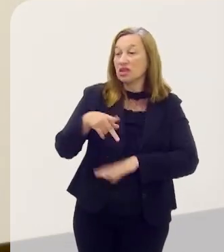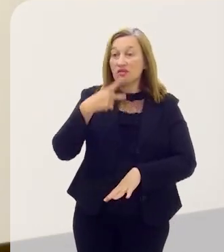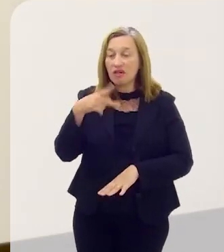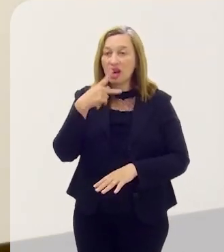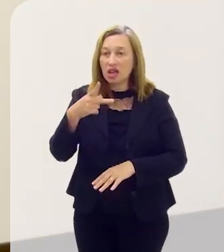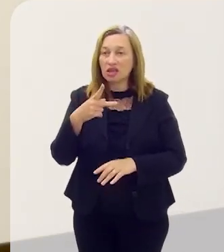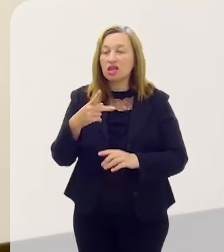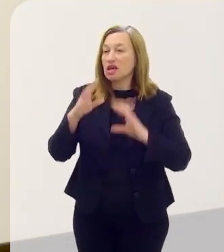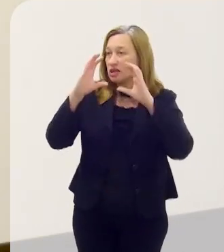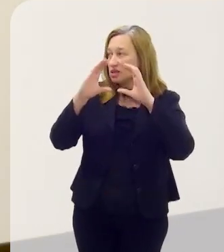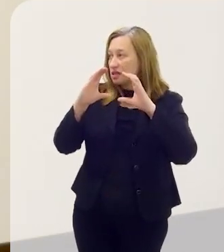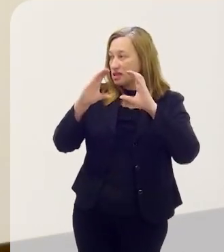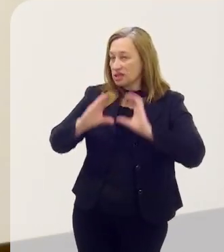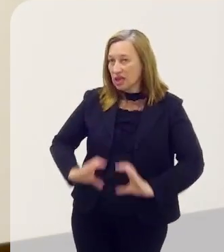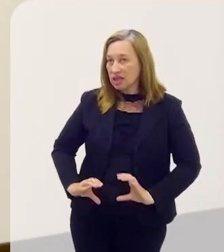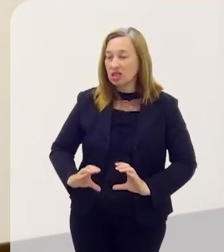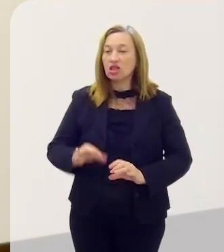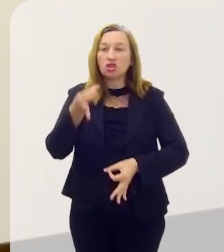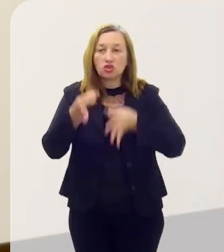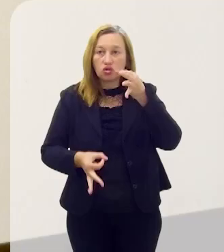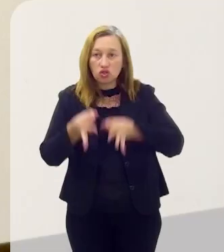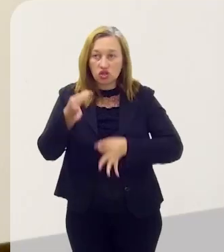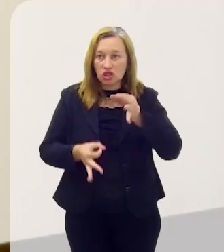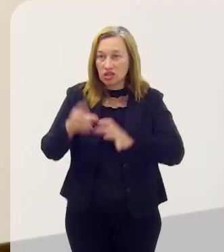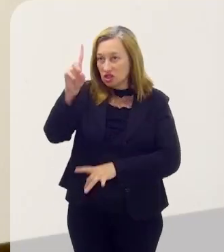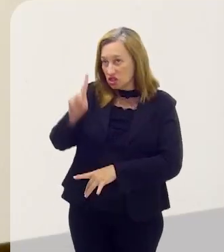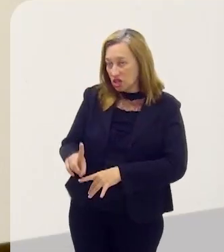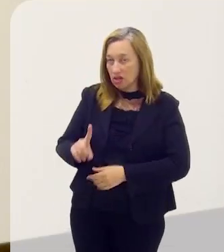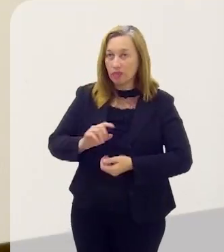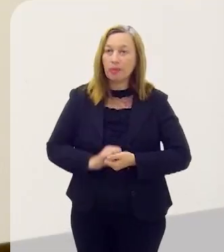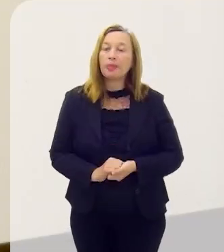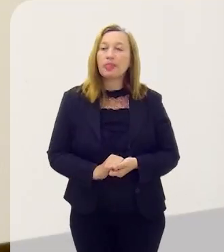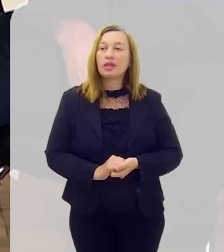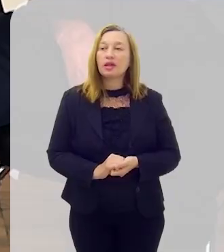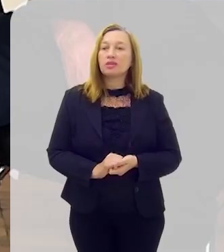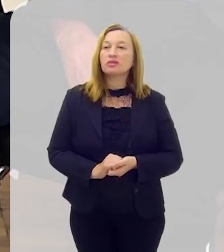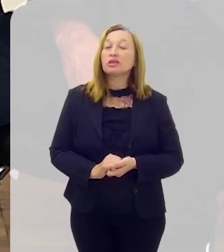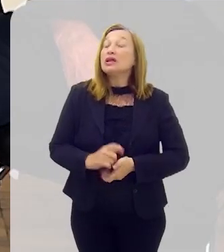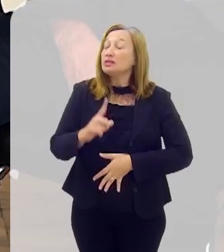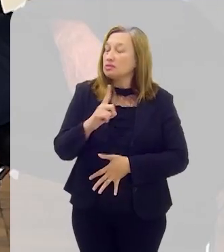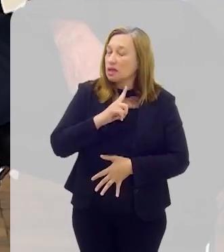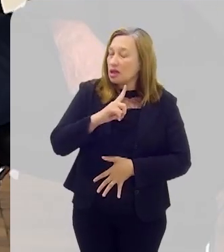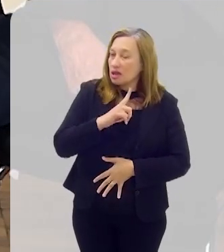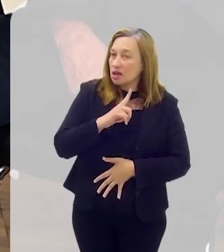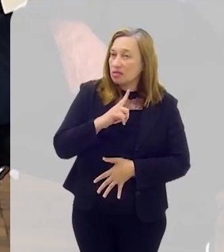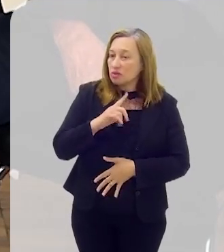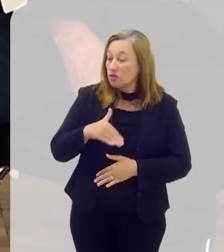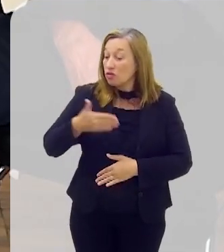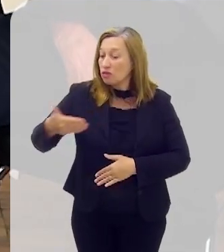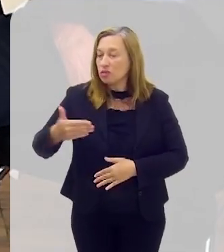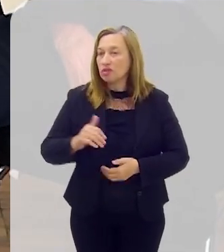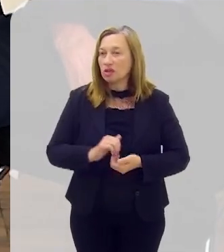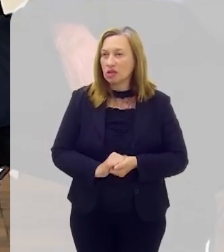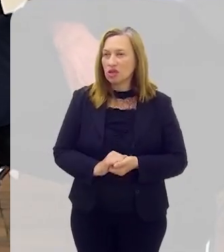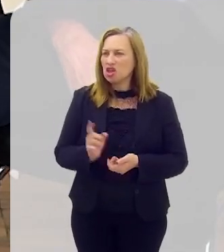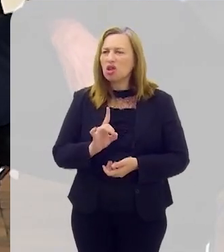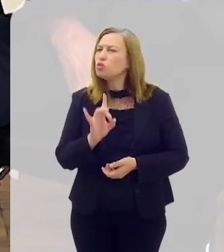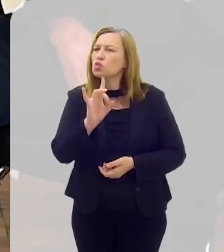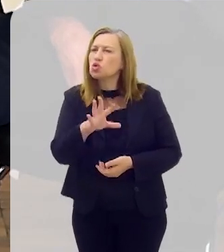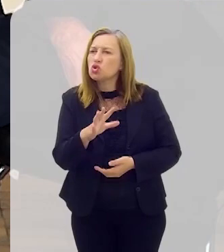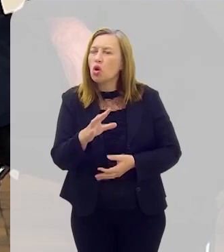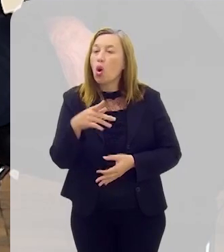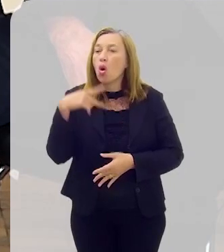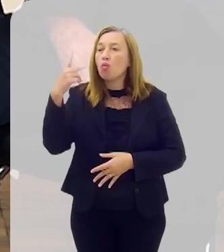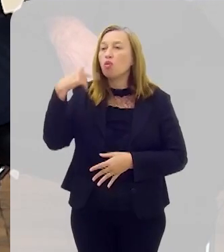falando em cidadania, direito à justiça, etc. Para que tenhamos daqui para frente